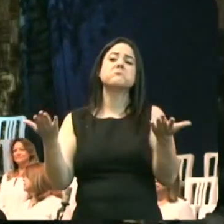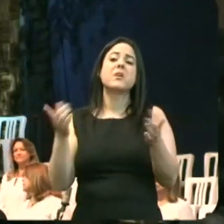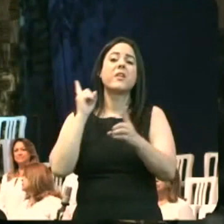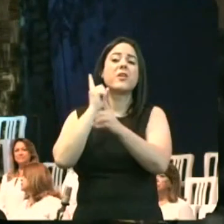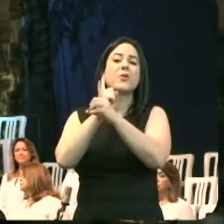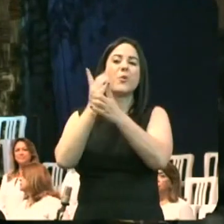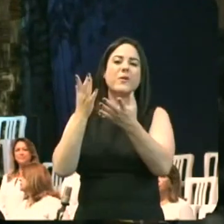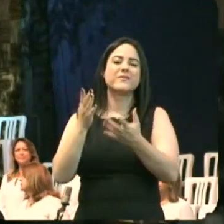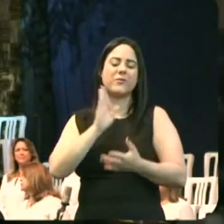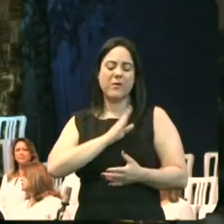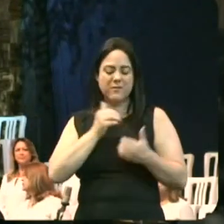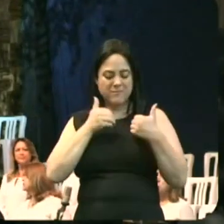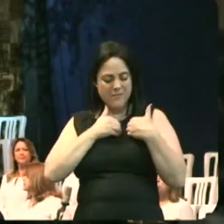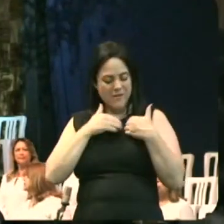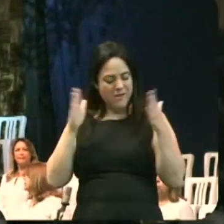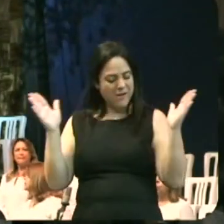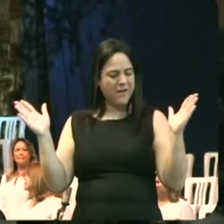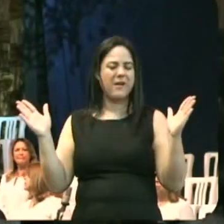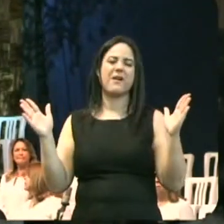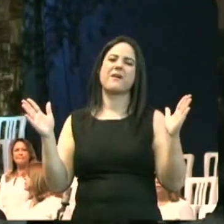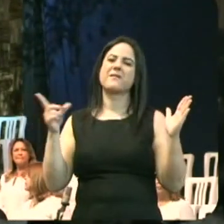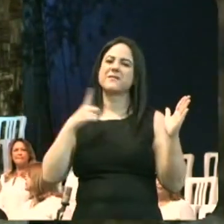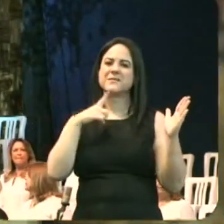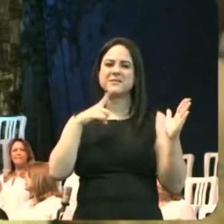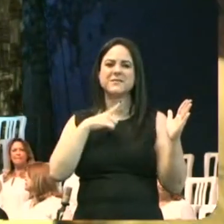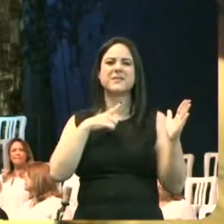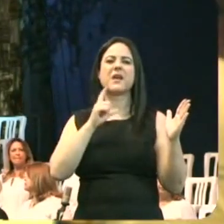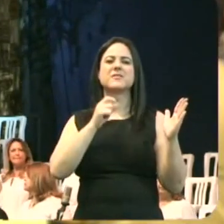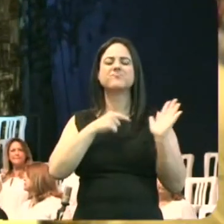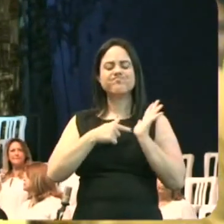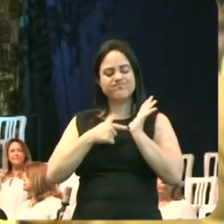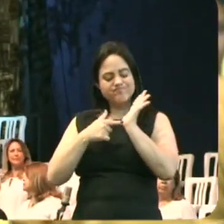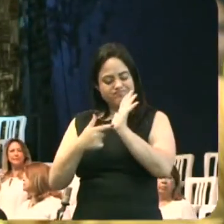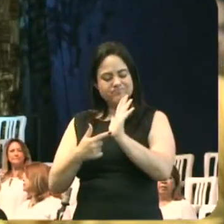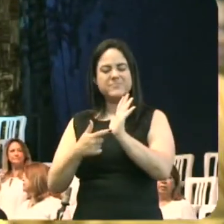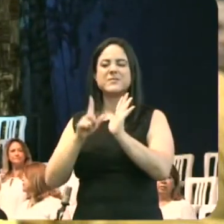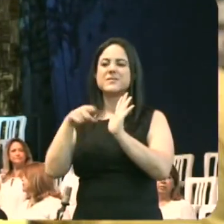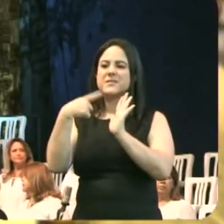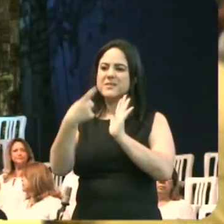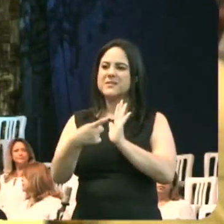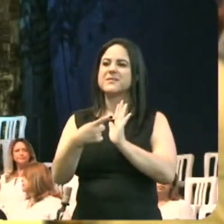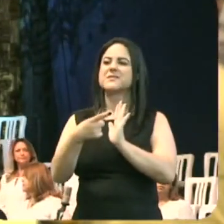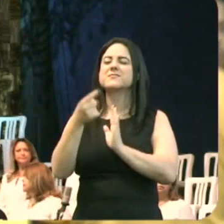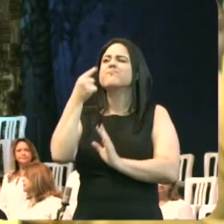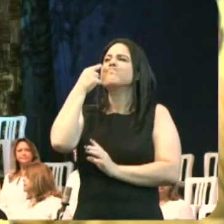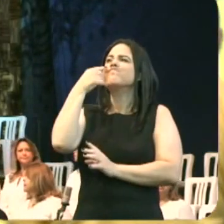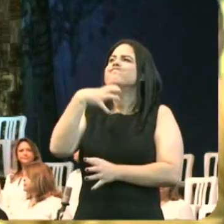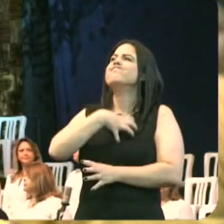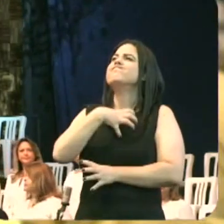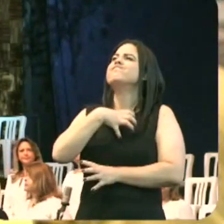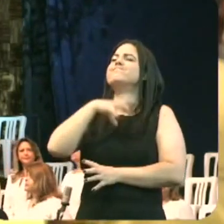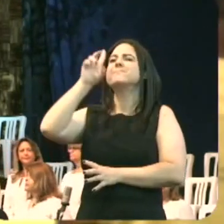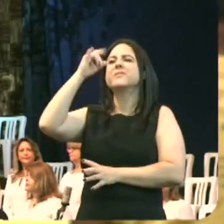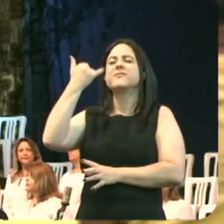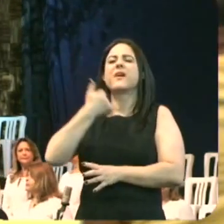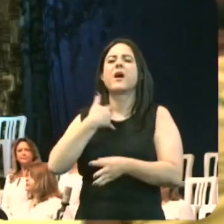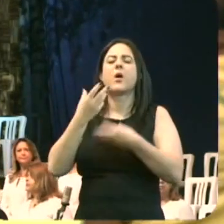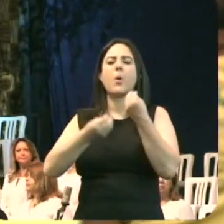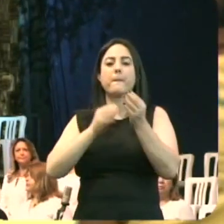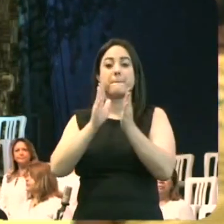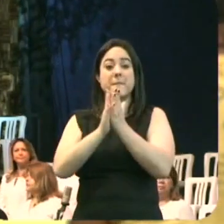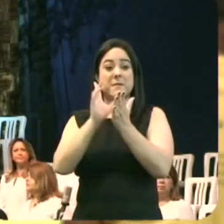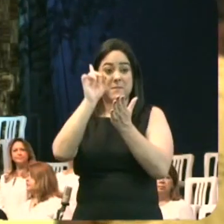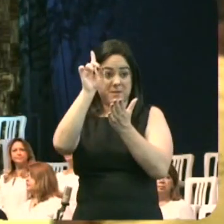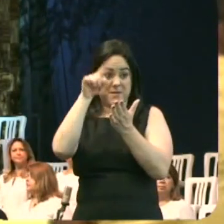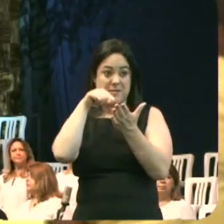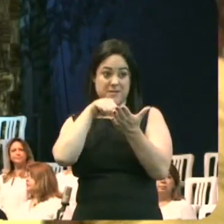encontro? Abre o teu coração, fala para Ele o que está aqui dentro, e depois escuta a voz dEle. Como? Pega a